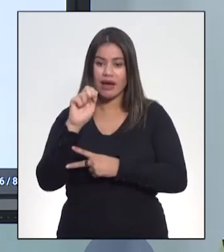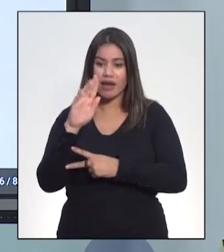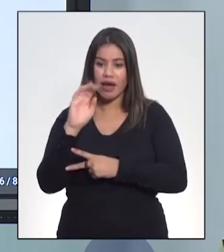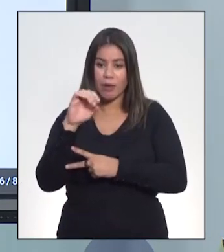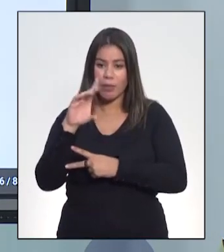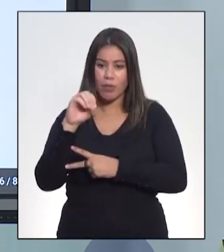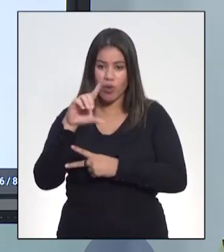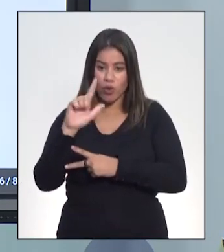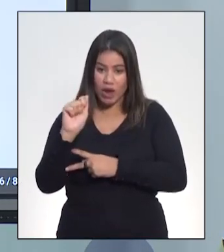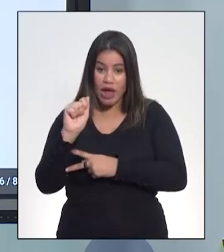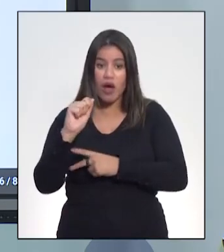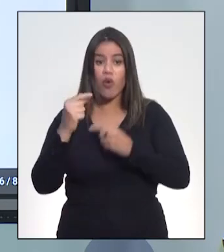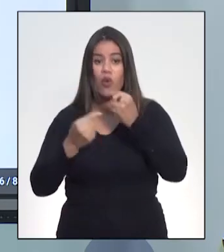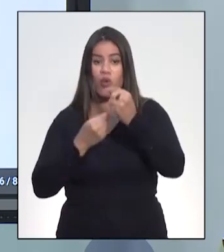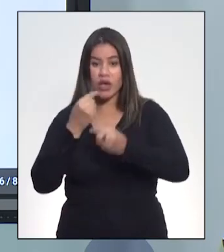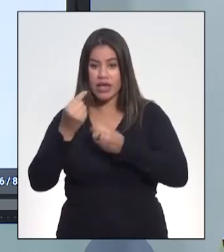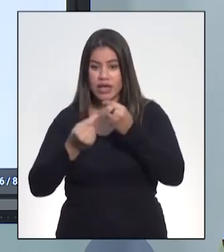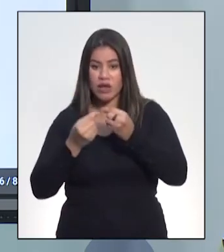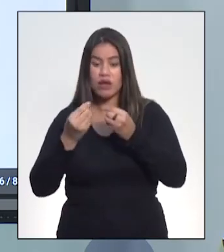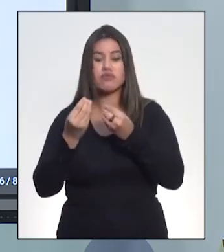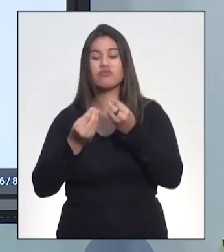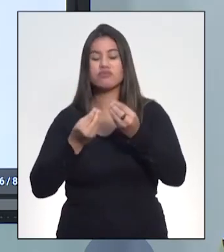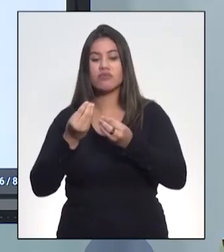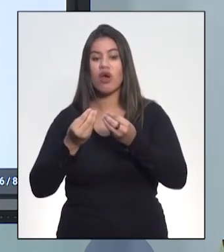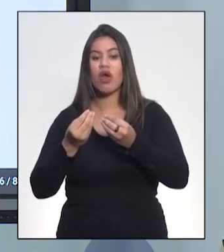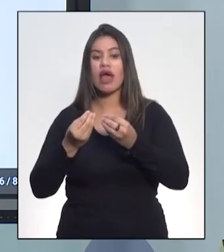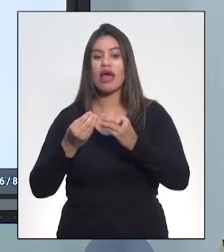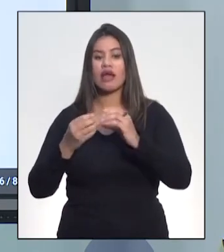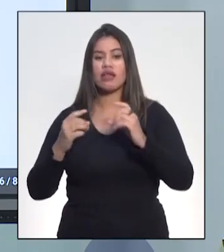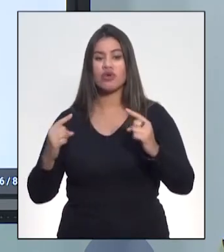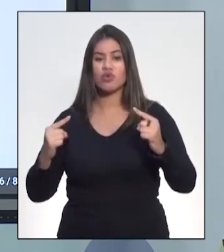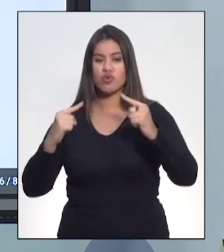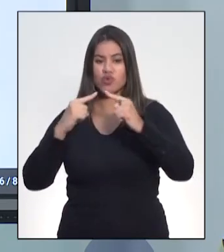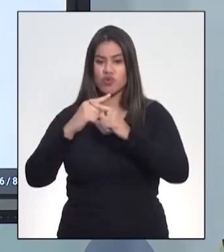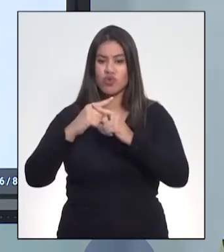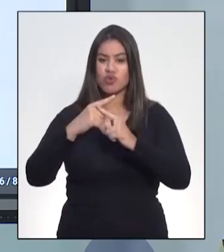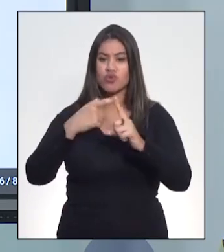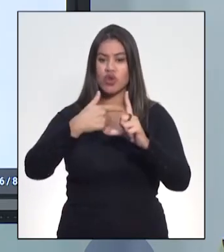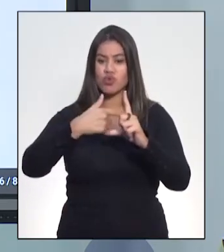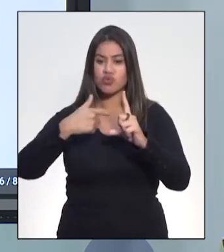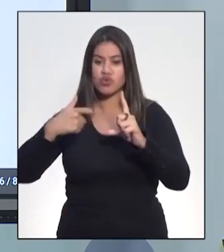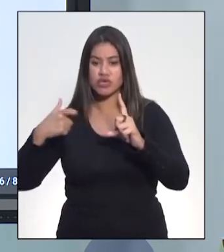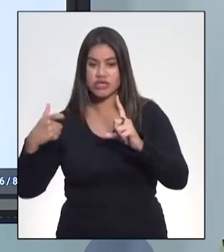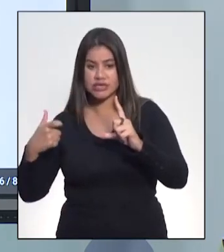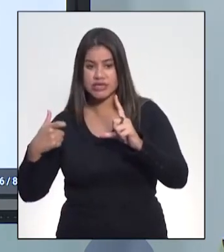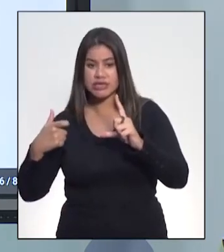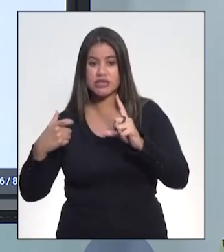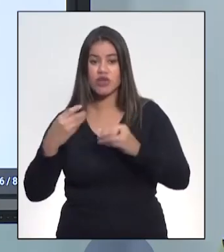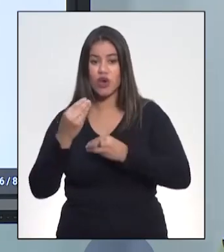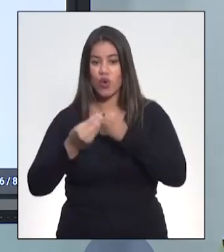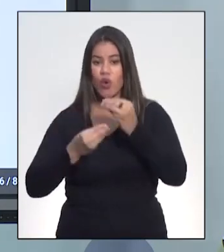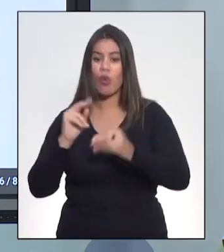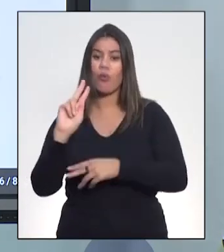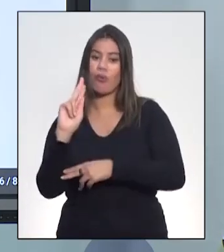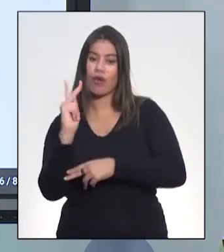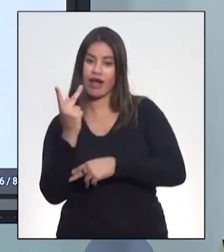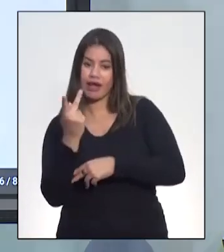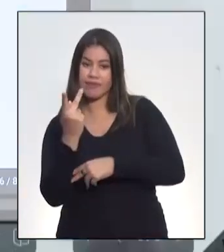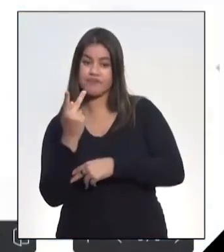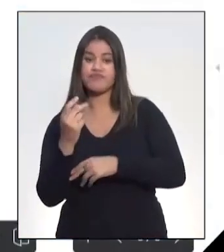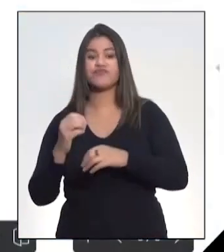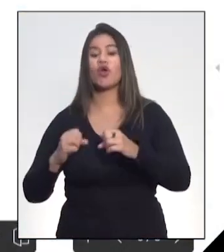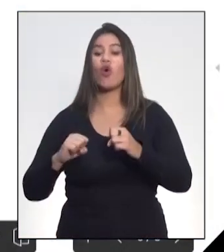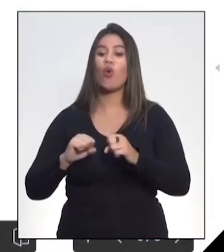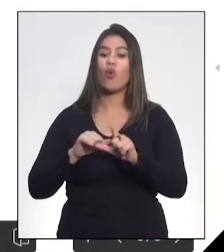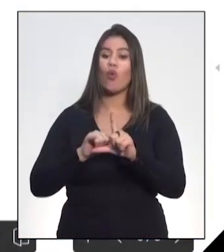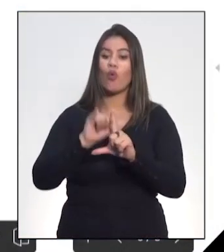número H e vão cruzar o eixo Y nesse H elevado ao quadrado. Então, aqui o meu H não é o número 3?